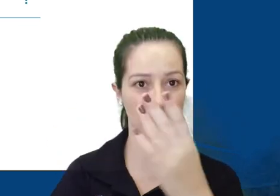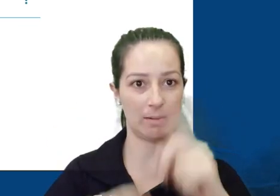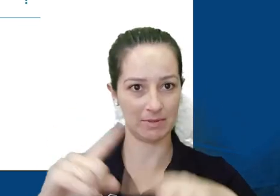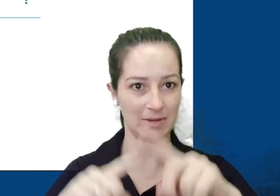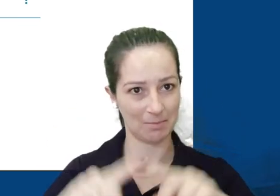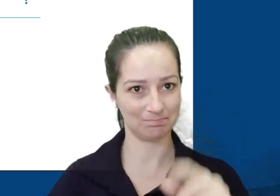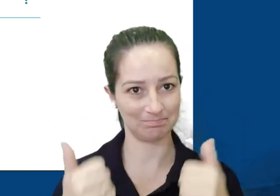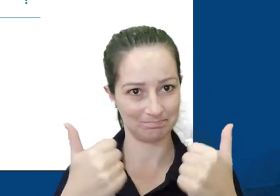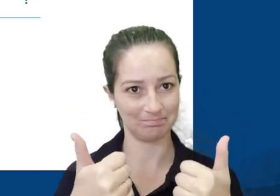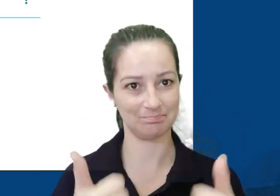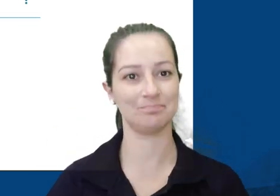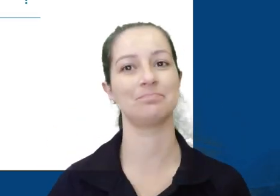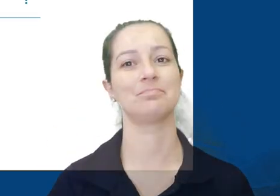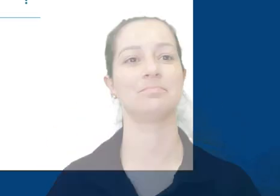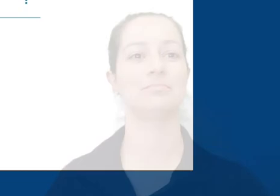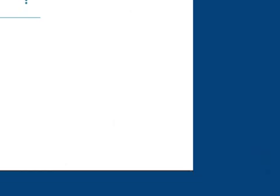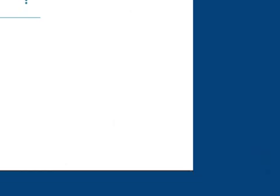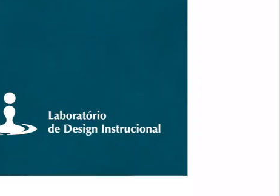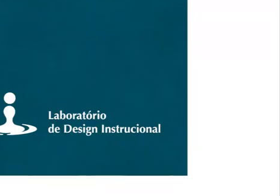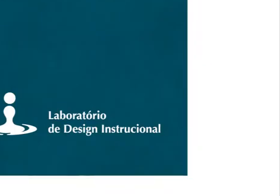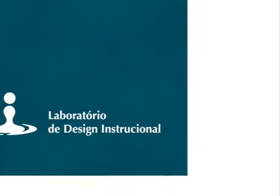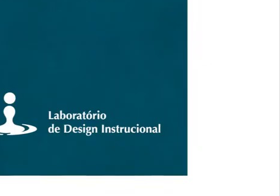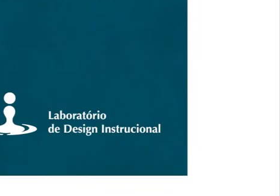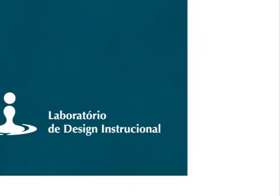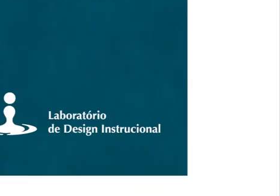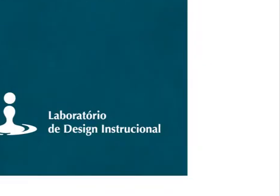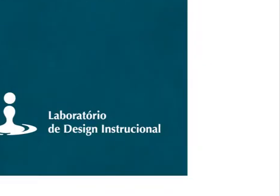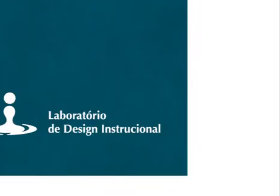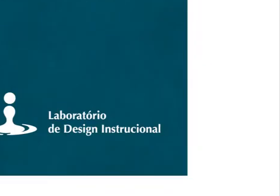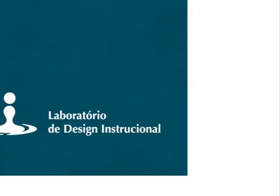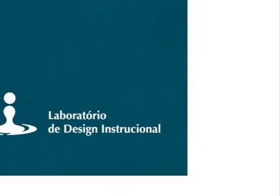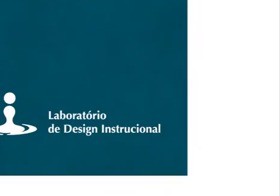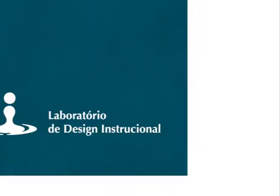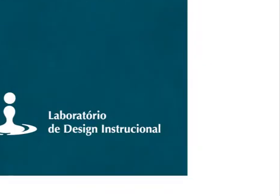disciplina que nos próximos vídeos como estaremos a criar materiais até lá